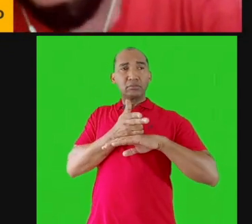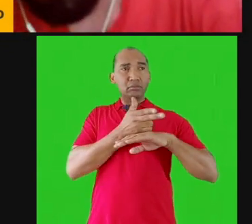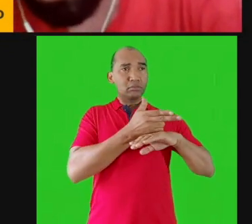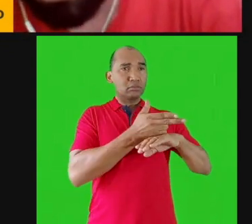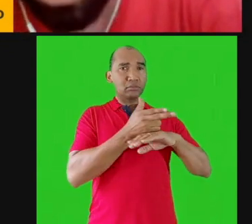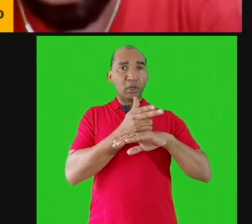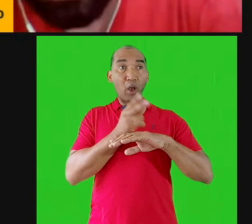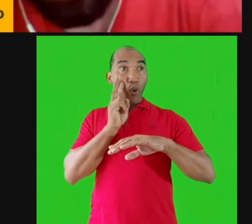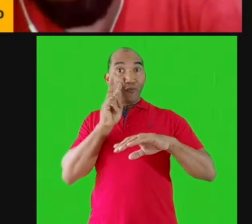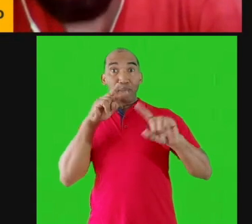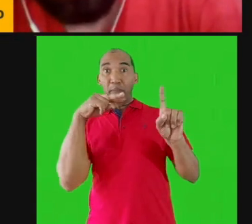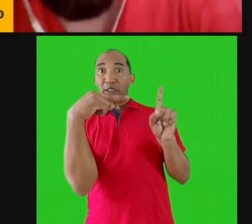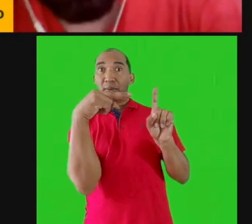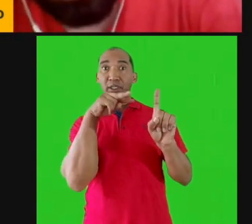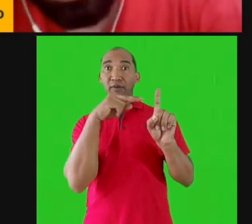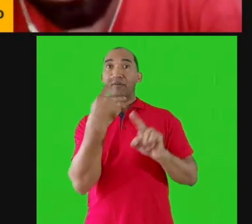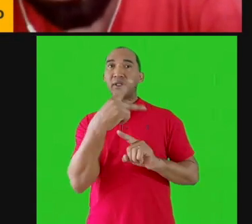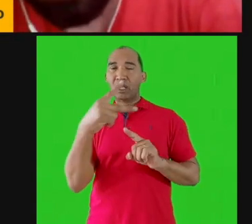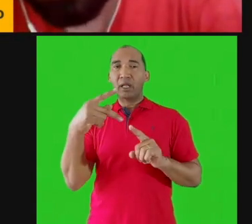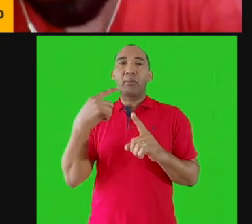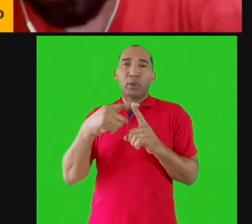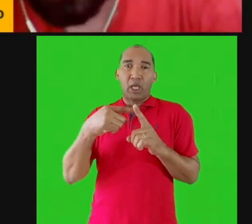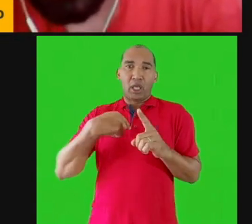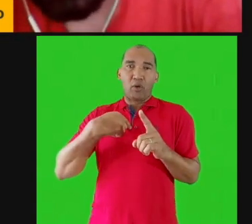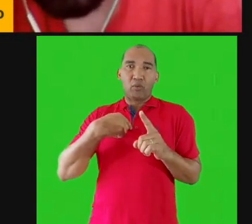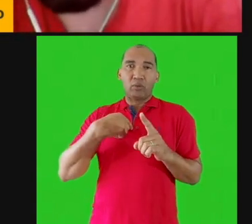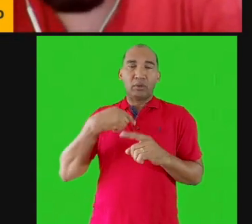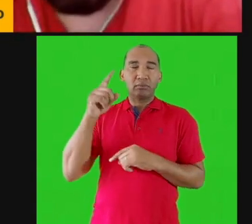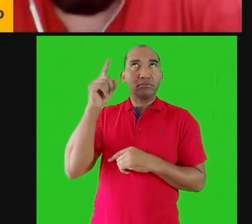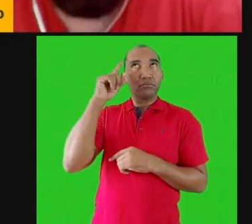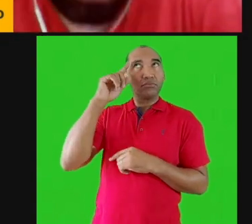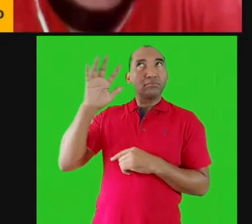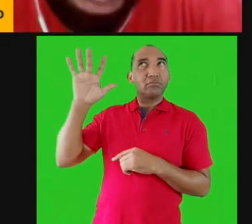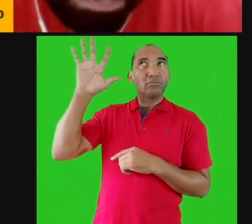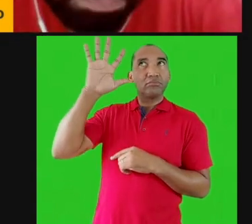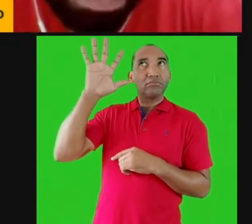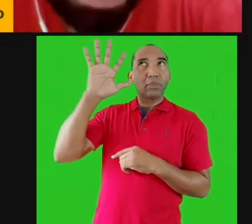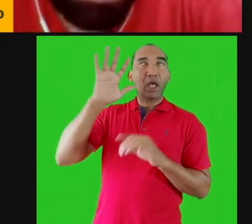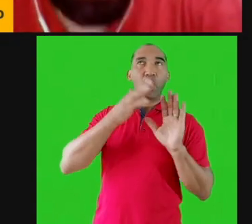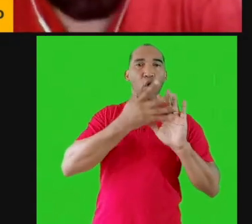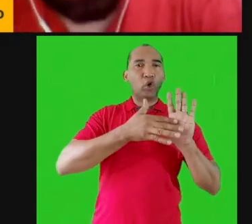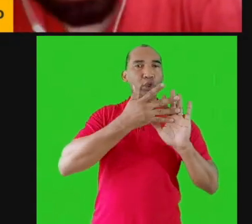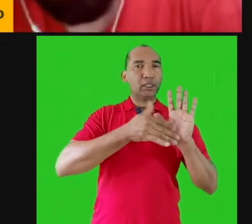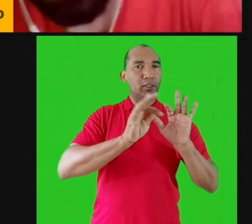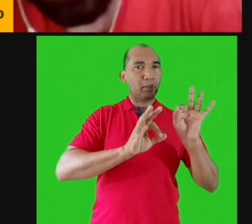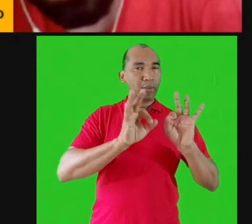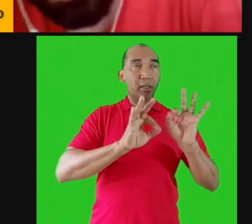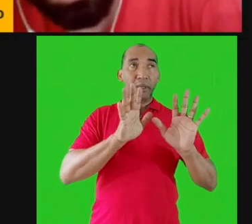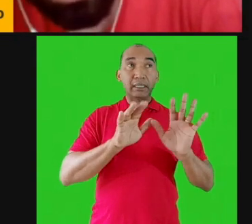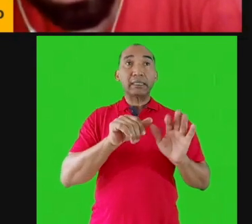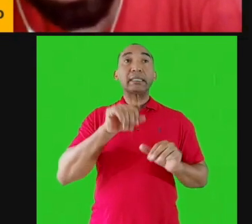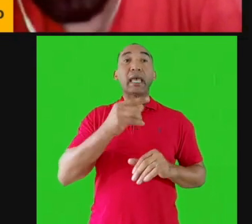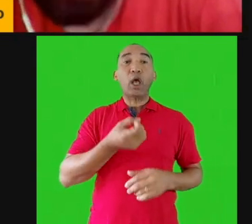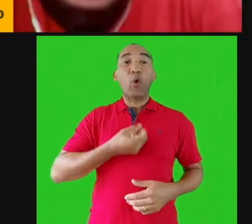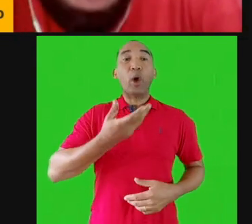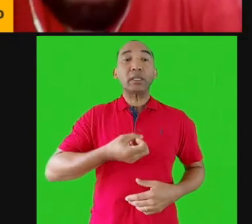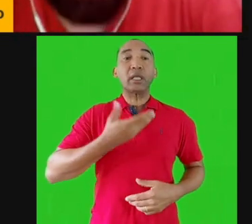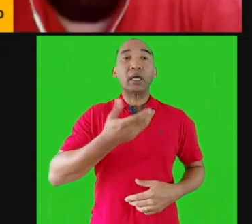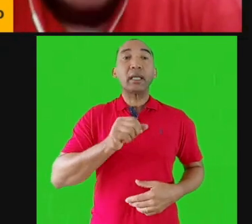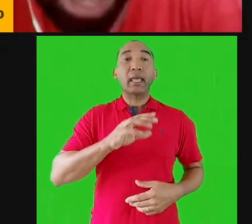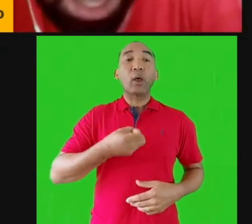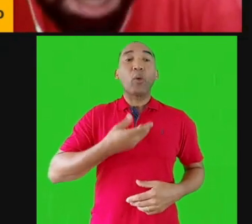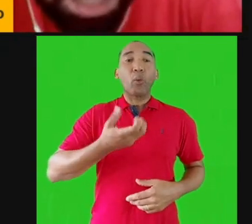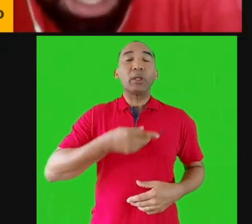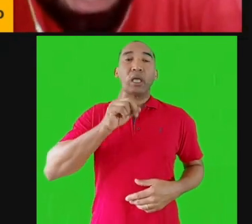porque, quanto realizador, diretor e roteirista, eu entendo que Quem conta a história é quem escreve,